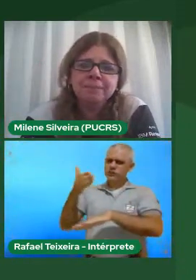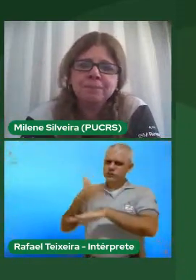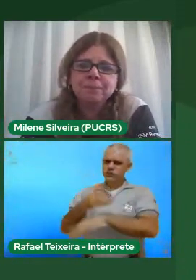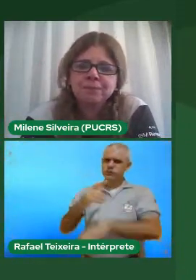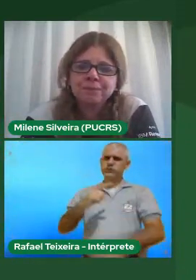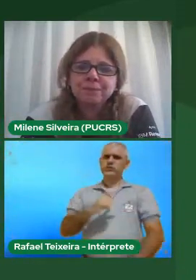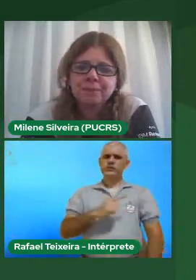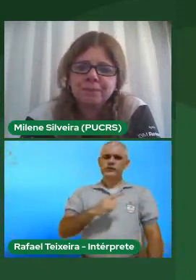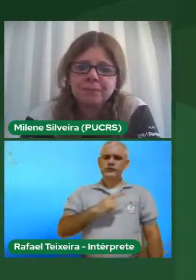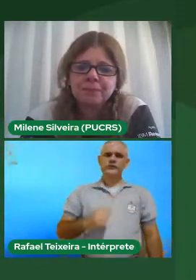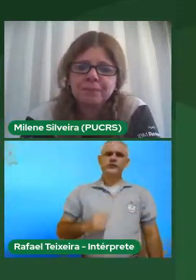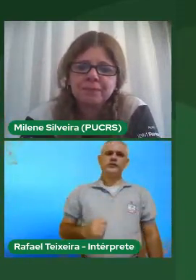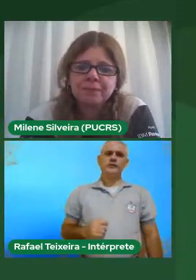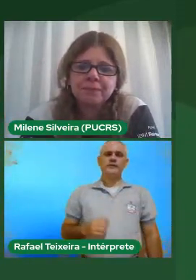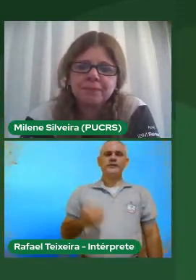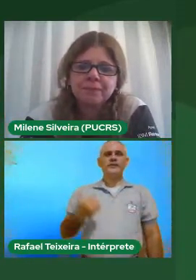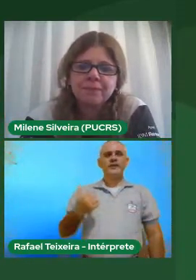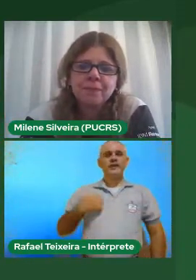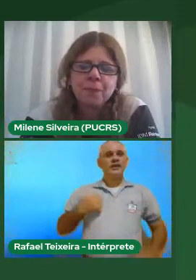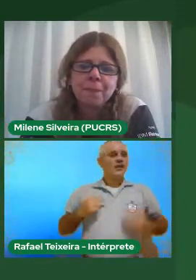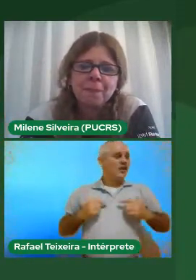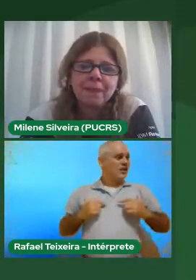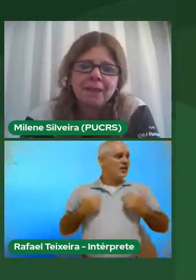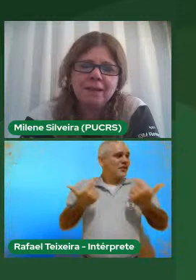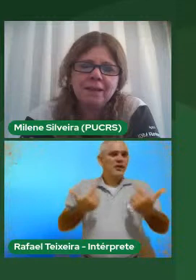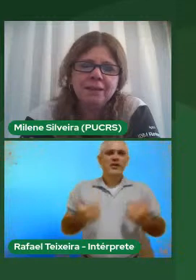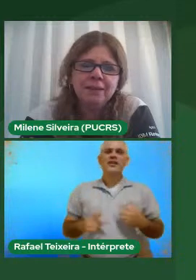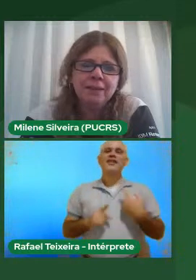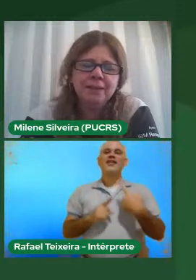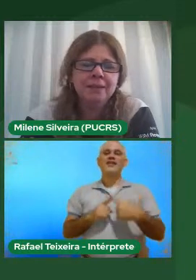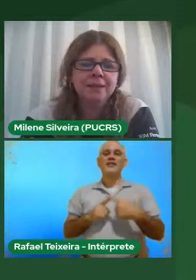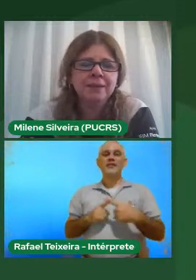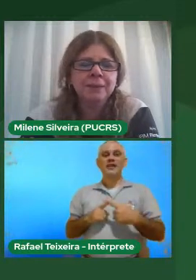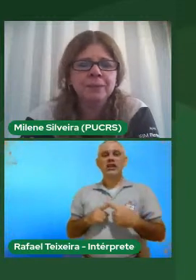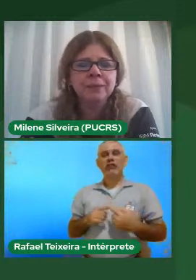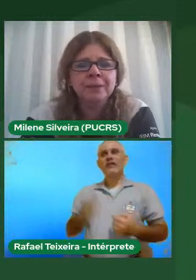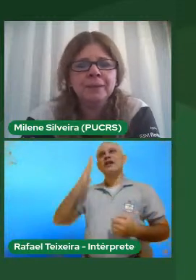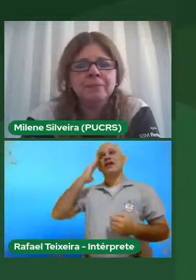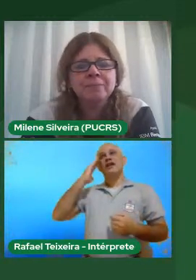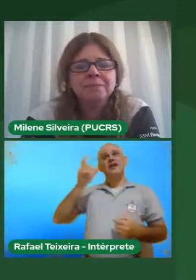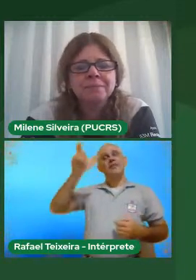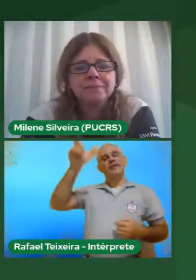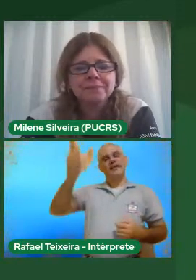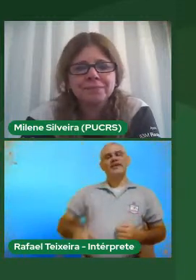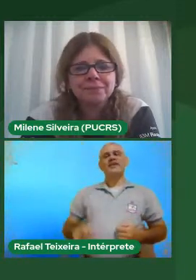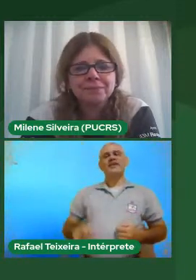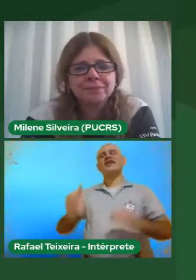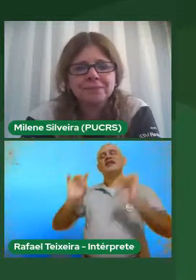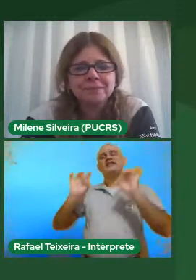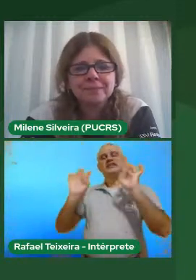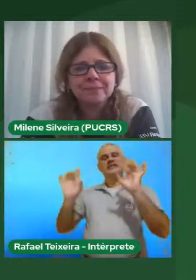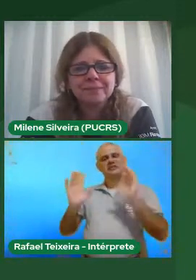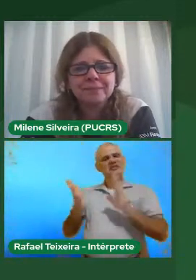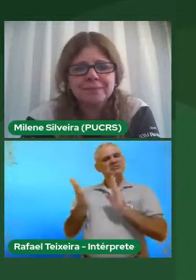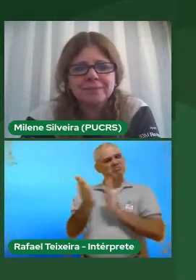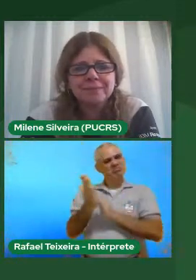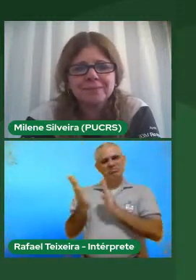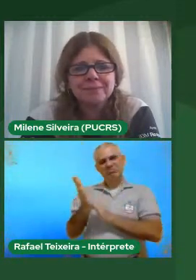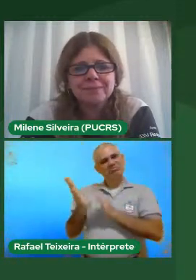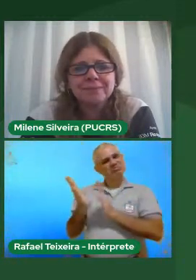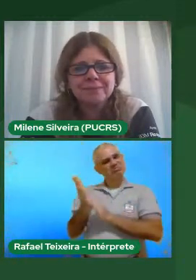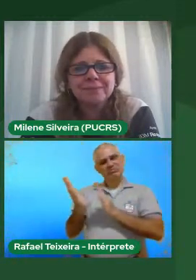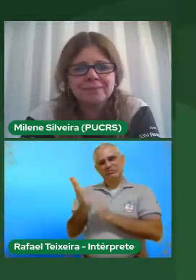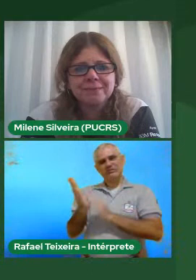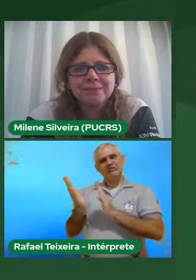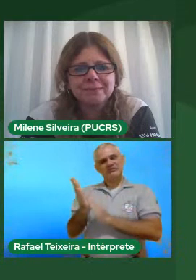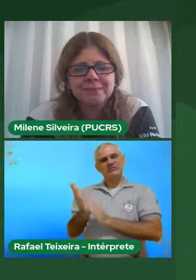de ter pessoas especiais dissertando e cuidando para que esse trabalho continue sempre. Parabéns, parabéns, parabéns.